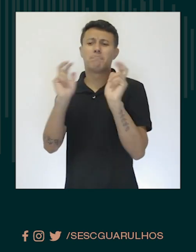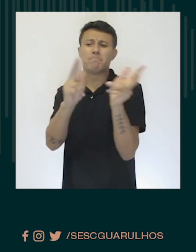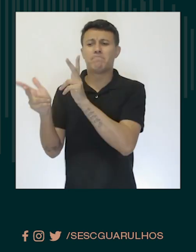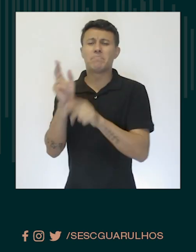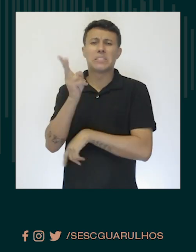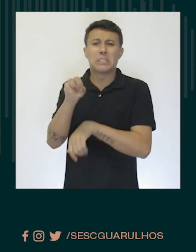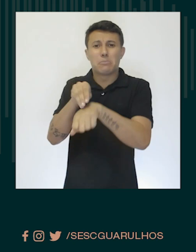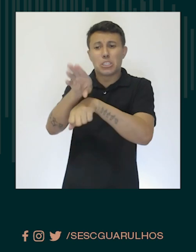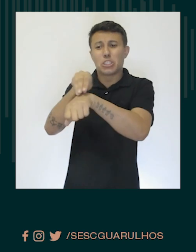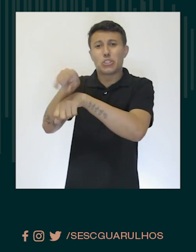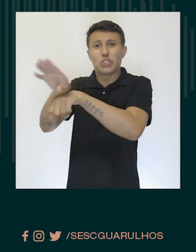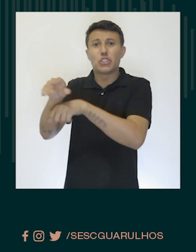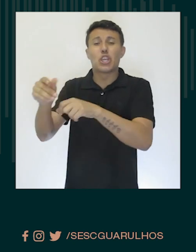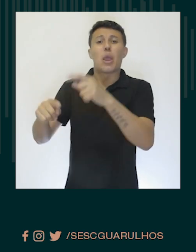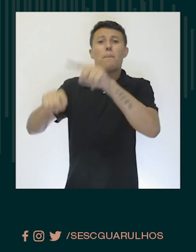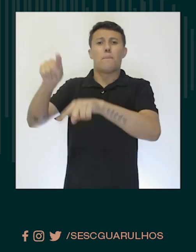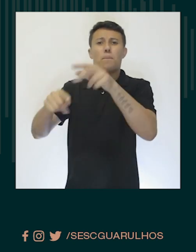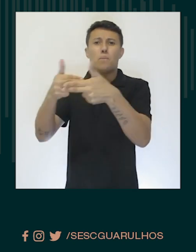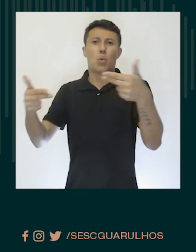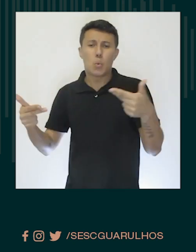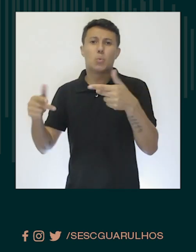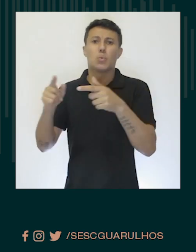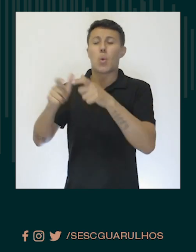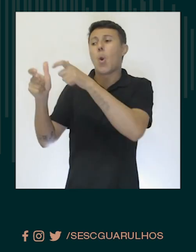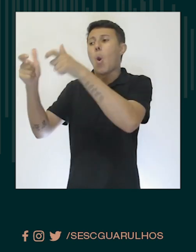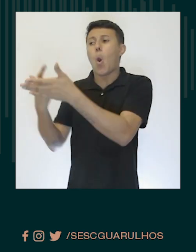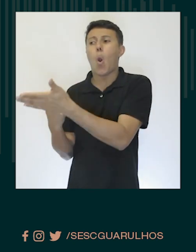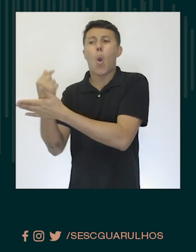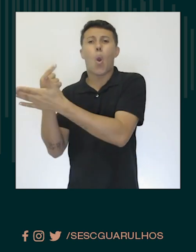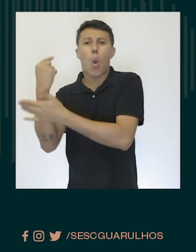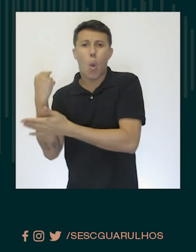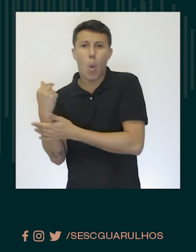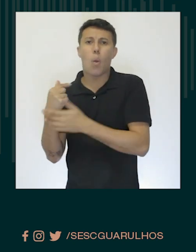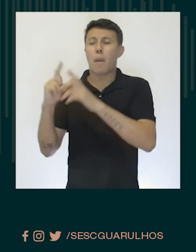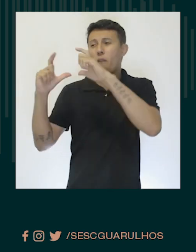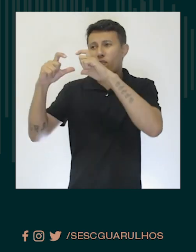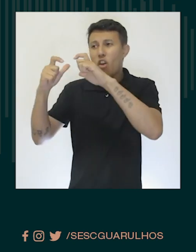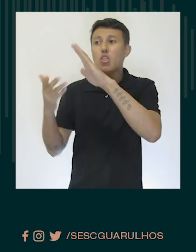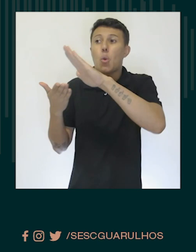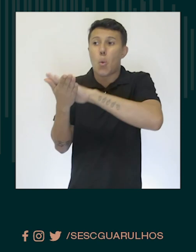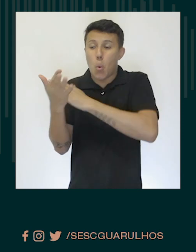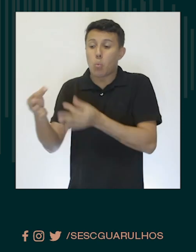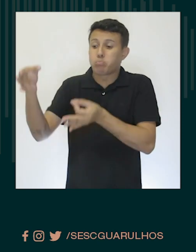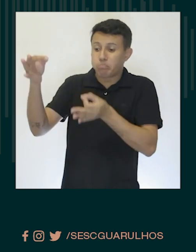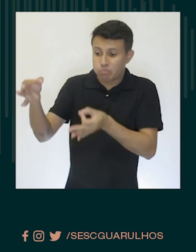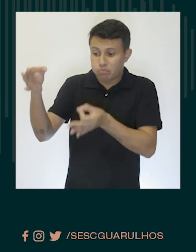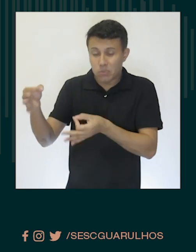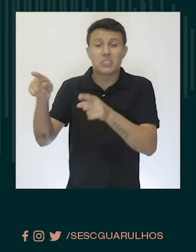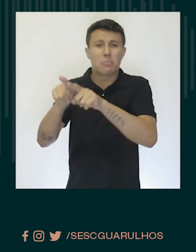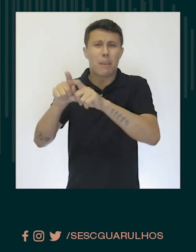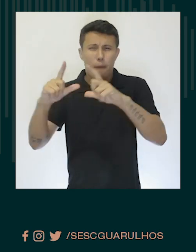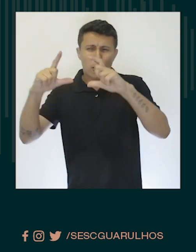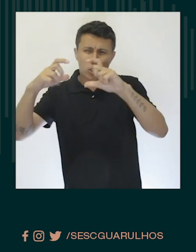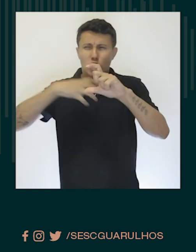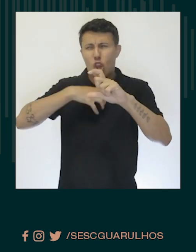indicando onde pode revelar a foto, qual o melhor jeito de fazer um tipo de fotografia. Todo mundo é muito solícito